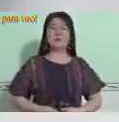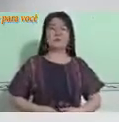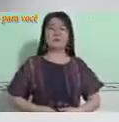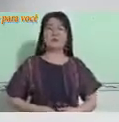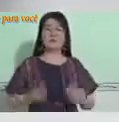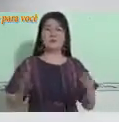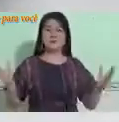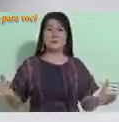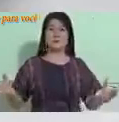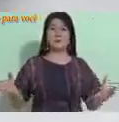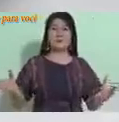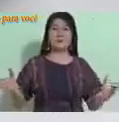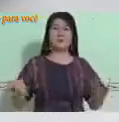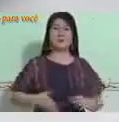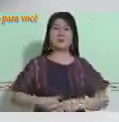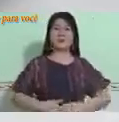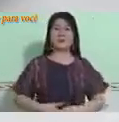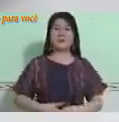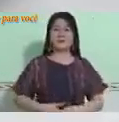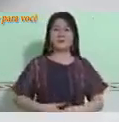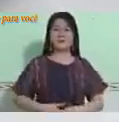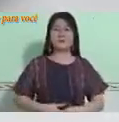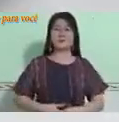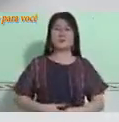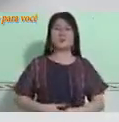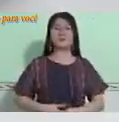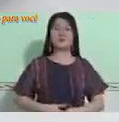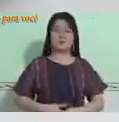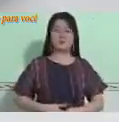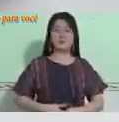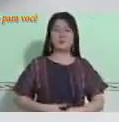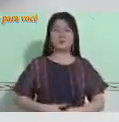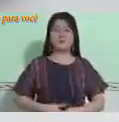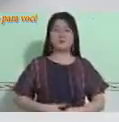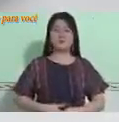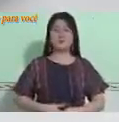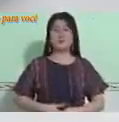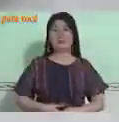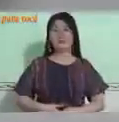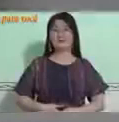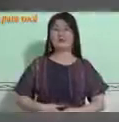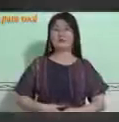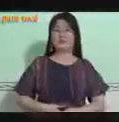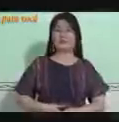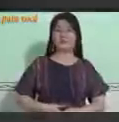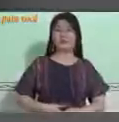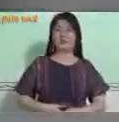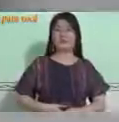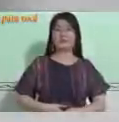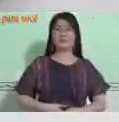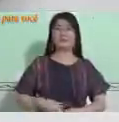apresenta condições como parada cardiorrespiratória, vírgula, perda da consciência, vírgula, após cirurgias inórosto, vírgula,